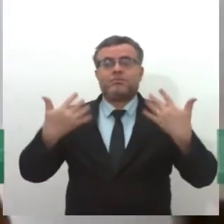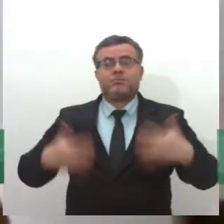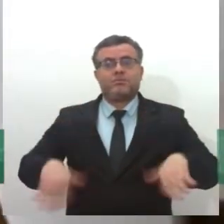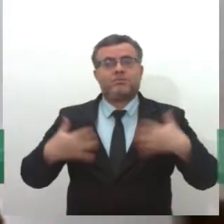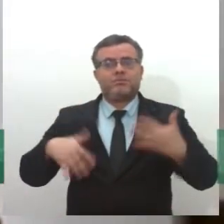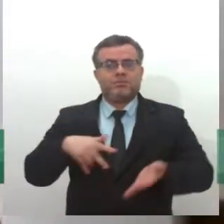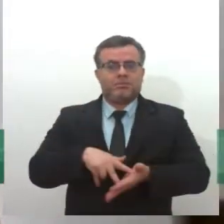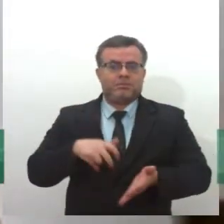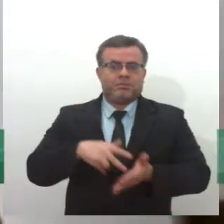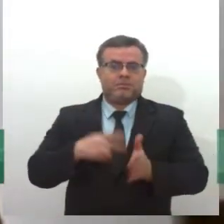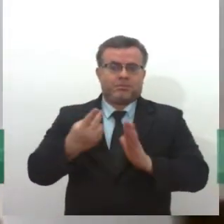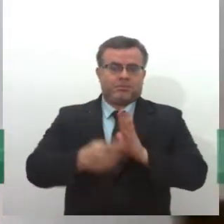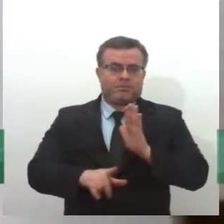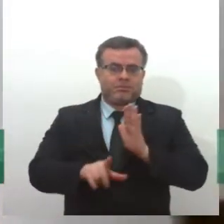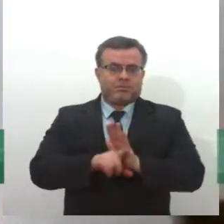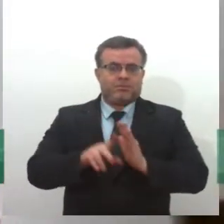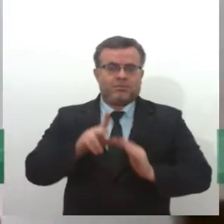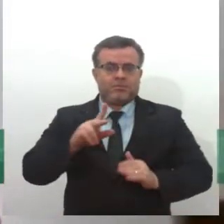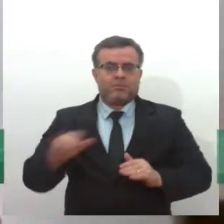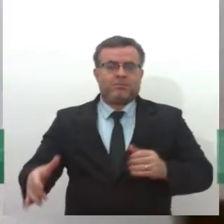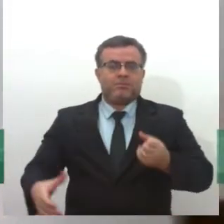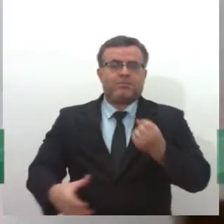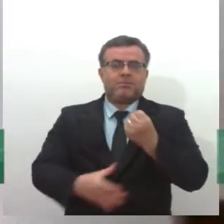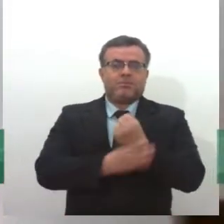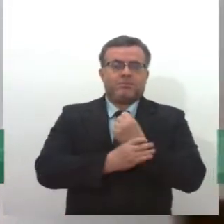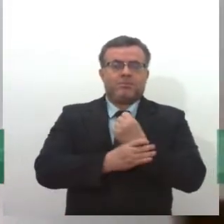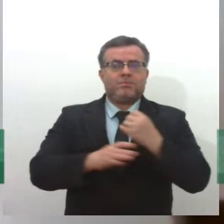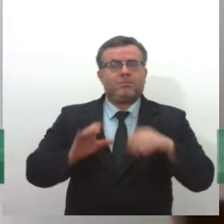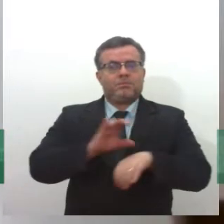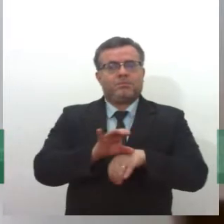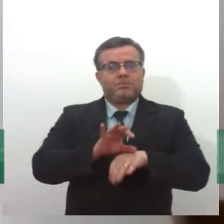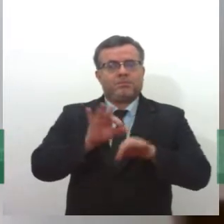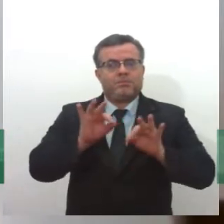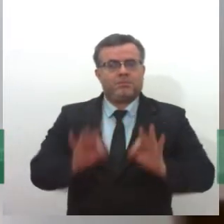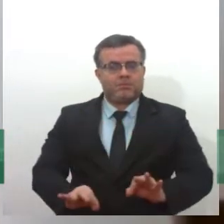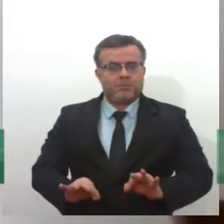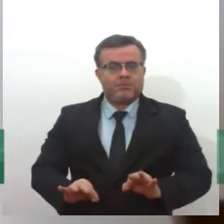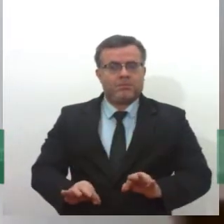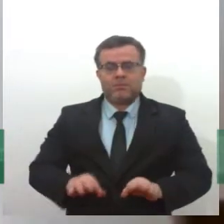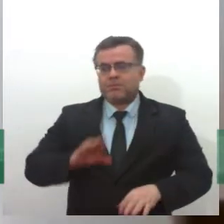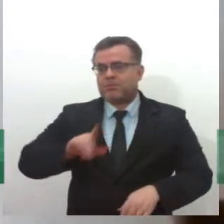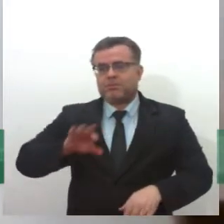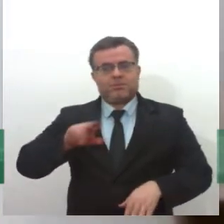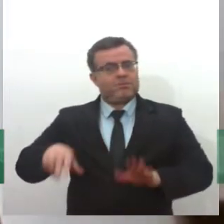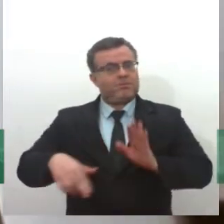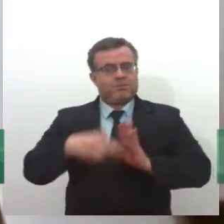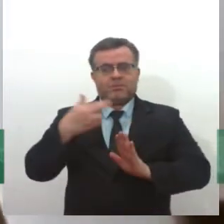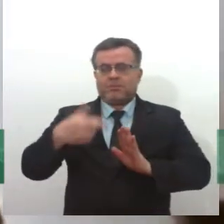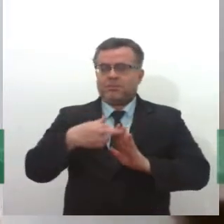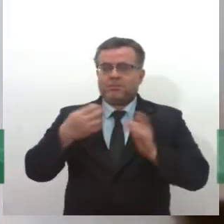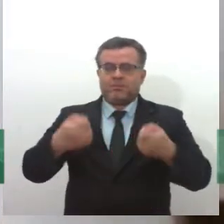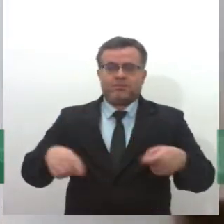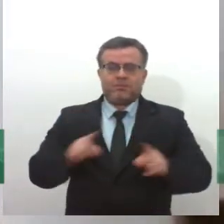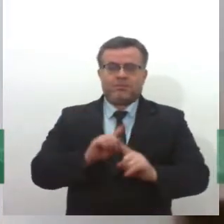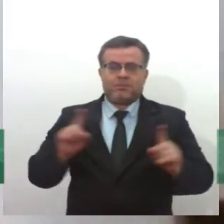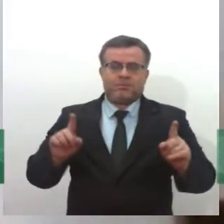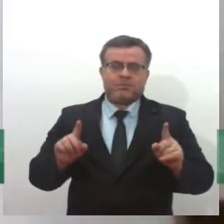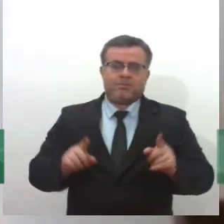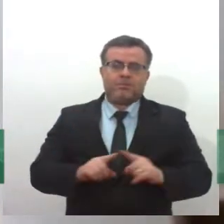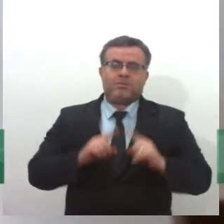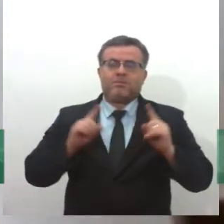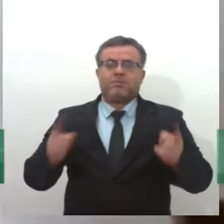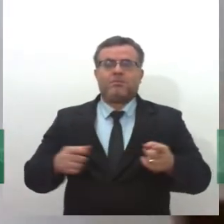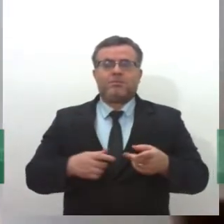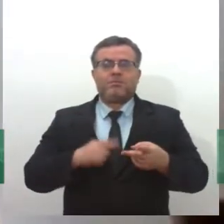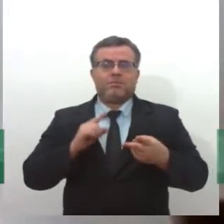PEC vai assegurar recursos constitucionalmente e não mais por resolução do Tribunal Superior Eleitoral. Por outro lado, tem